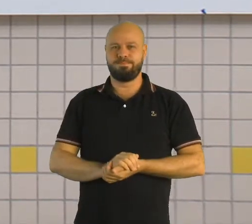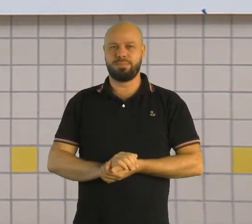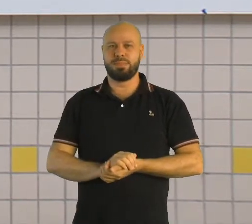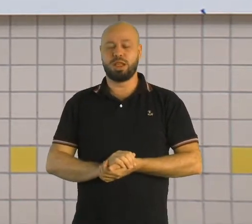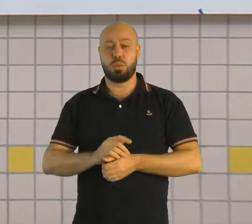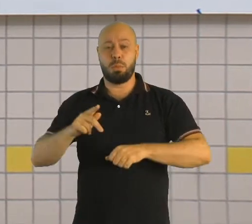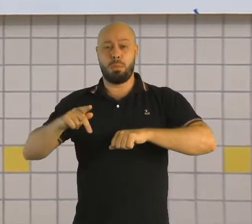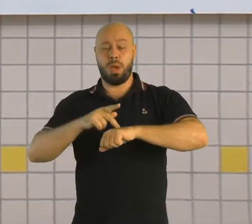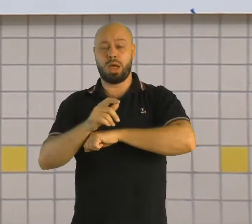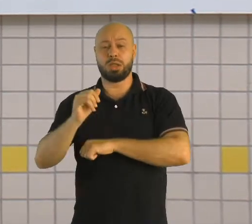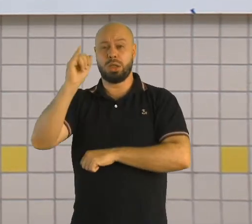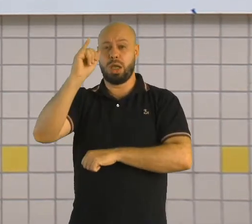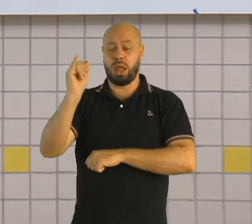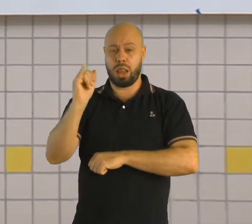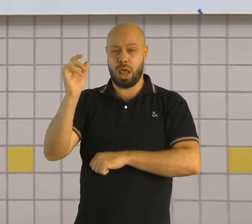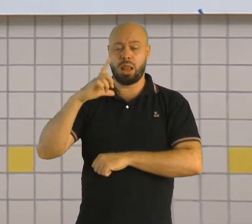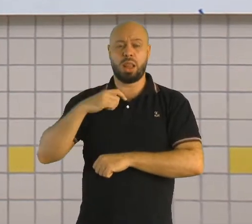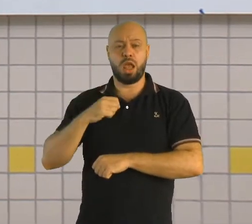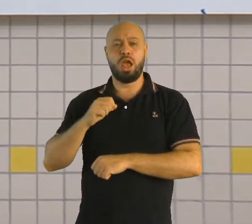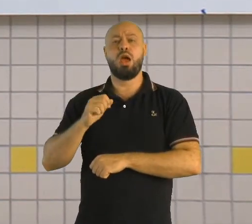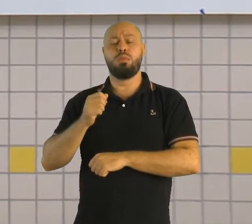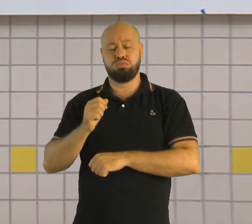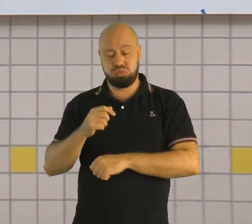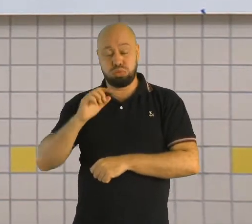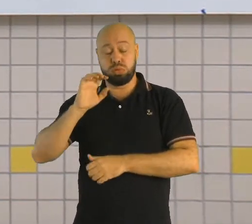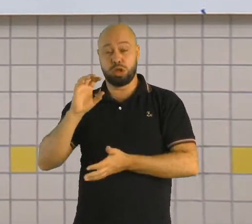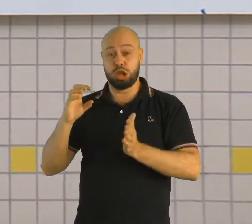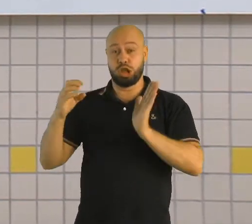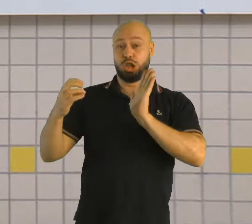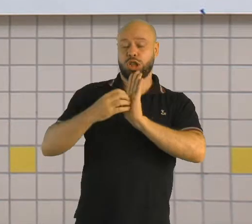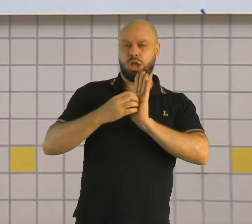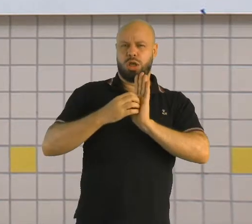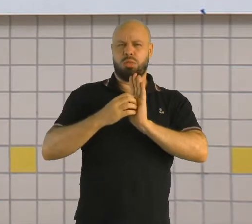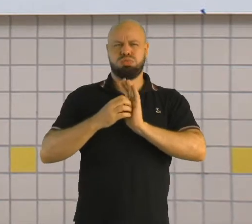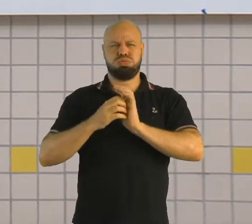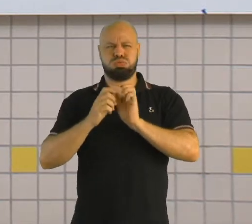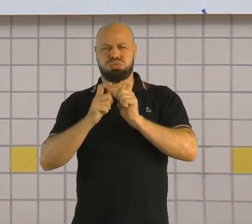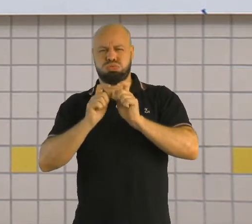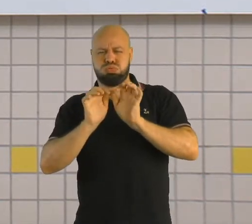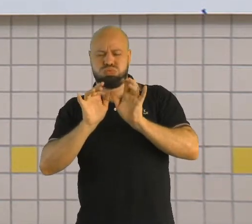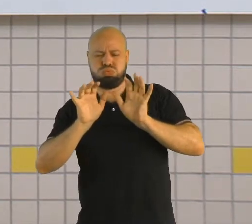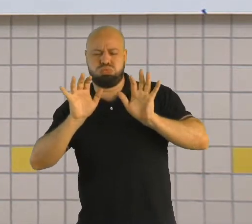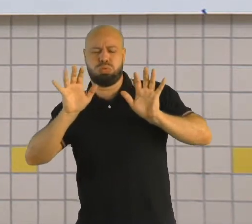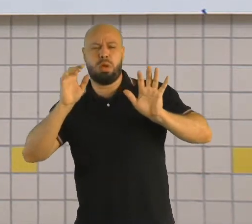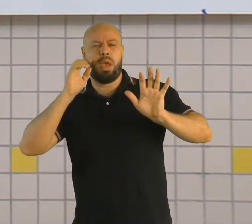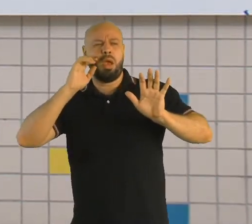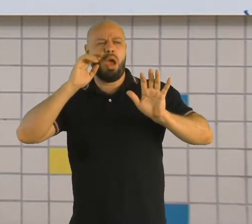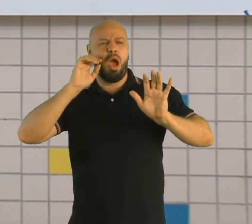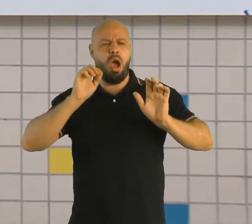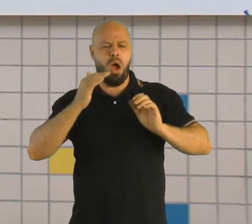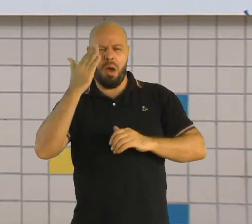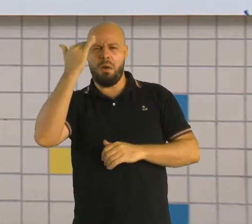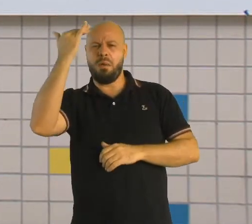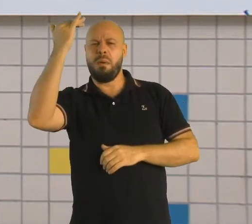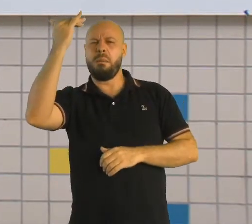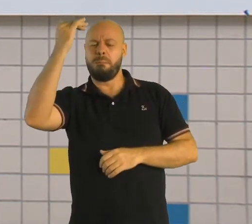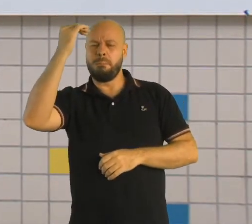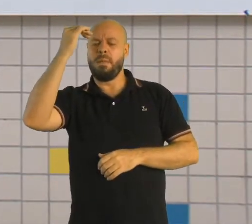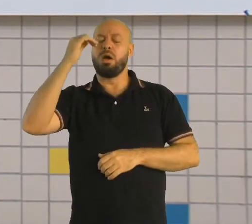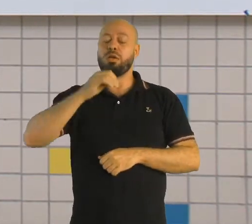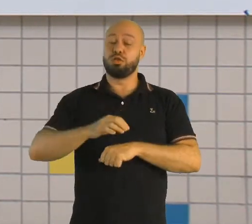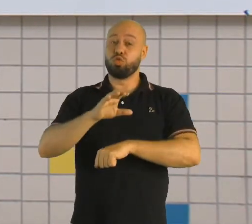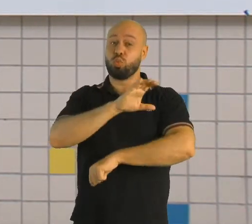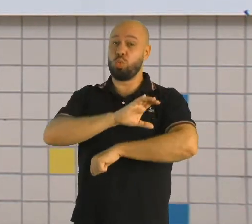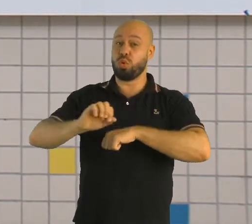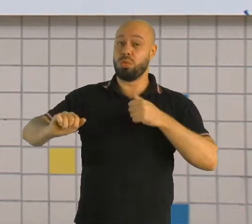desenvolvida, ela era considerada como até o centro das revoluções culturais daquele período. Então, sem mais